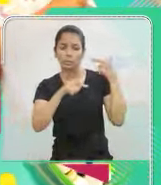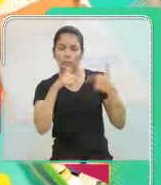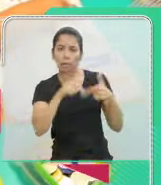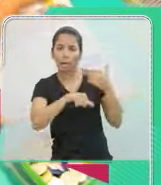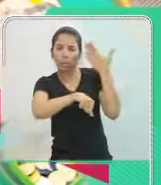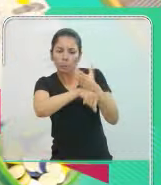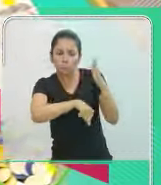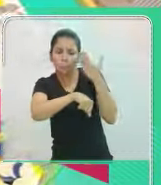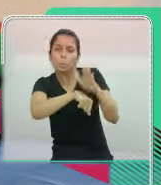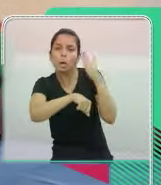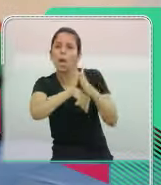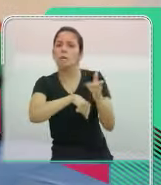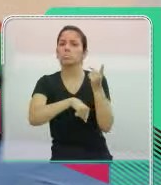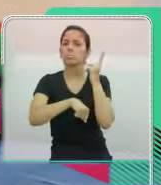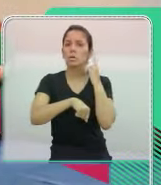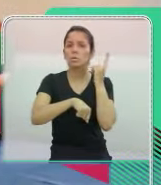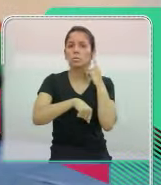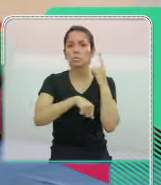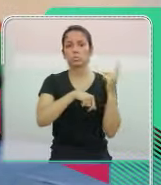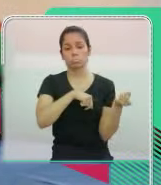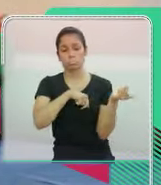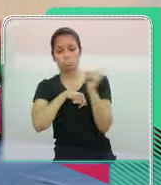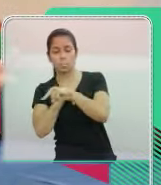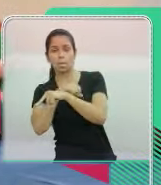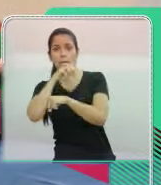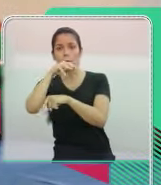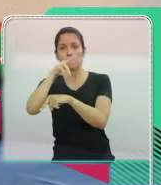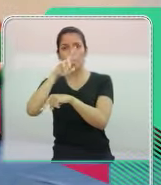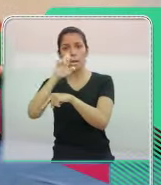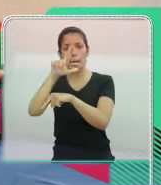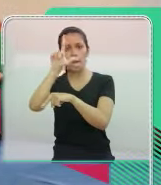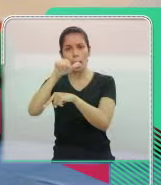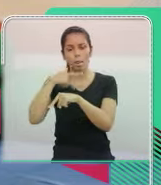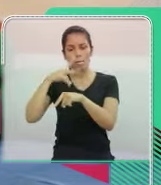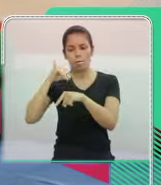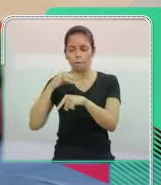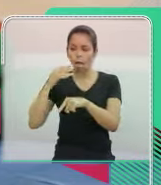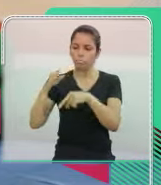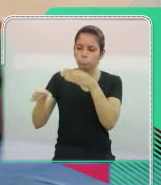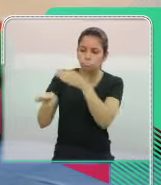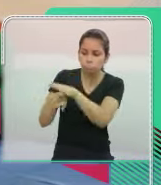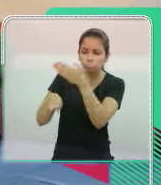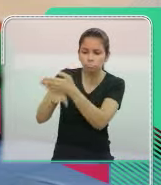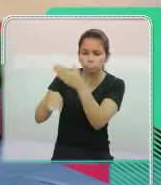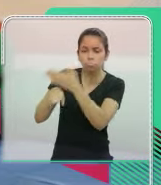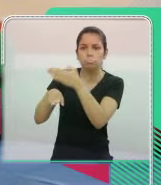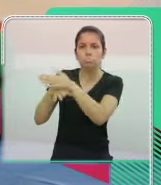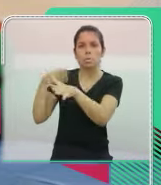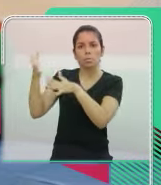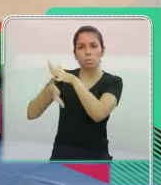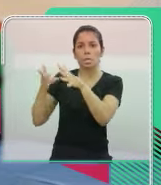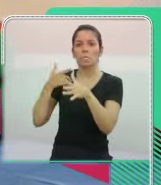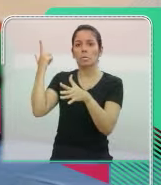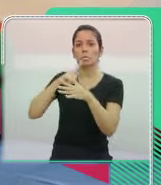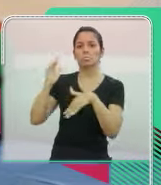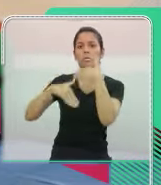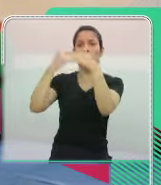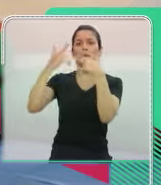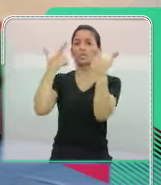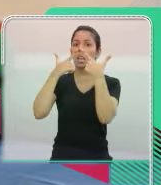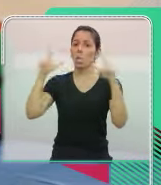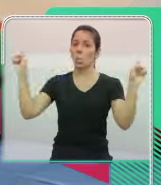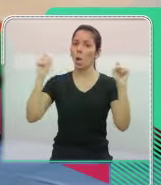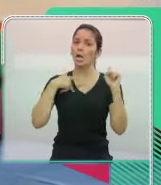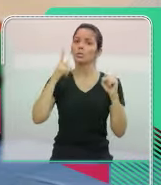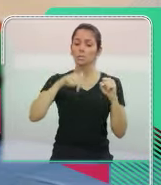treinamento auditivo. Em paralelo, a Marlene vai cuidando da língua de sinais, para o desenvolvimento da linguagem, e à medida